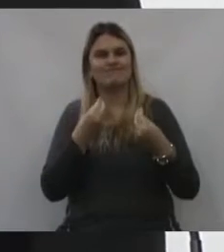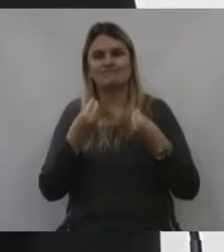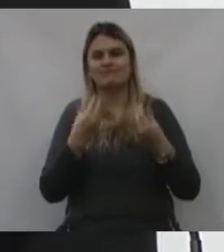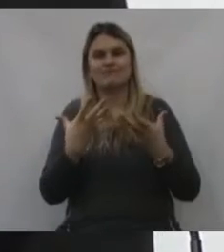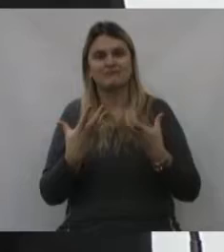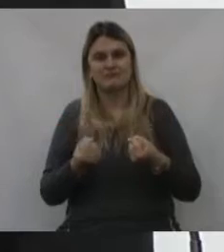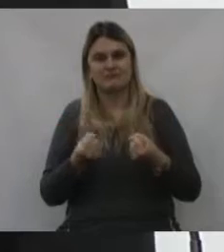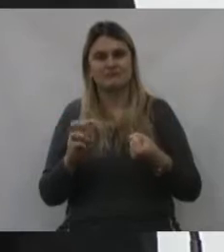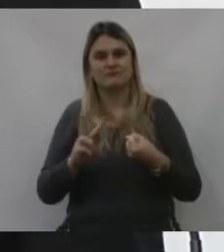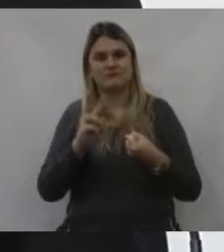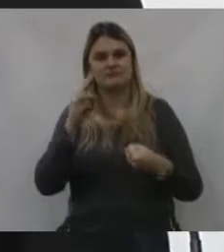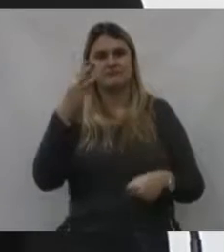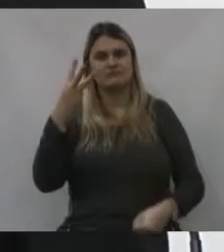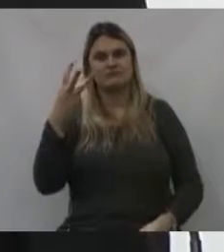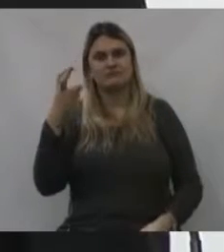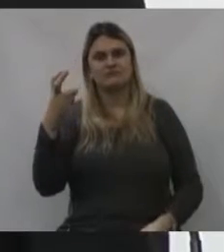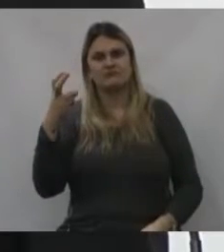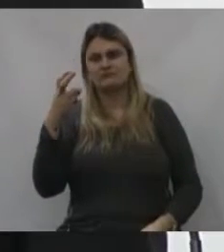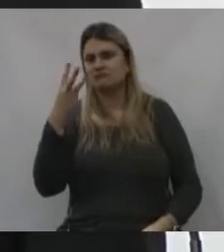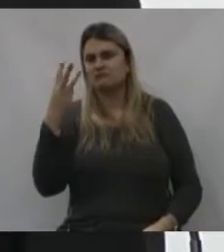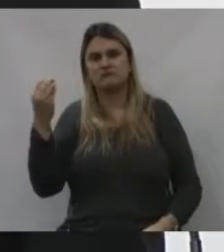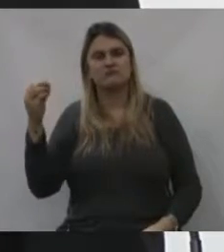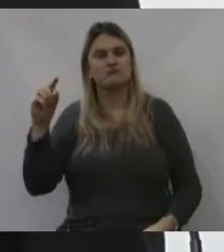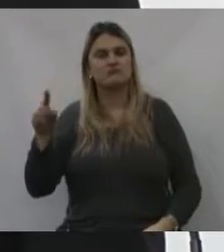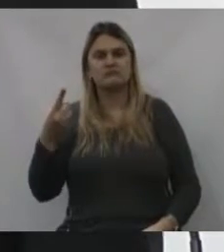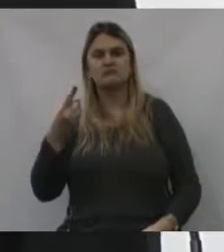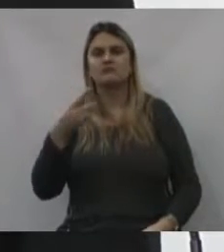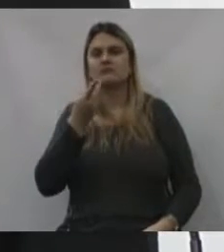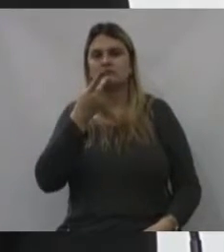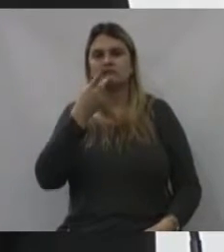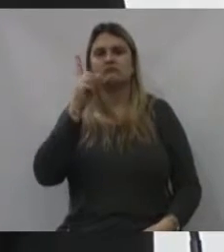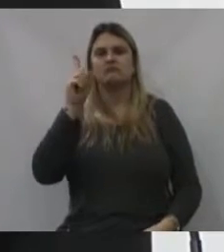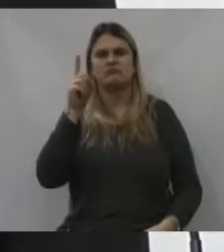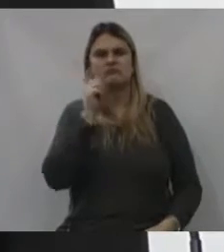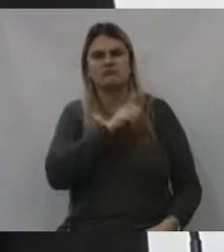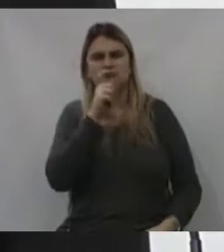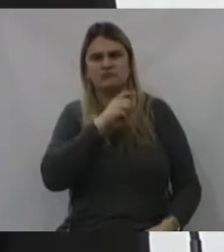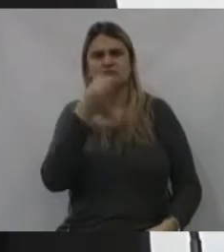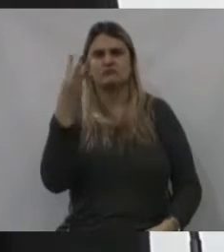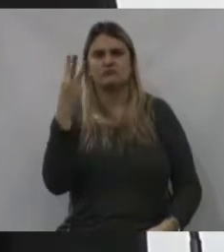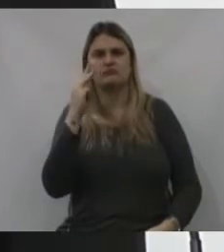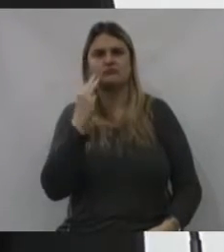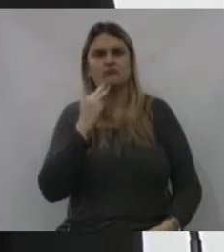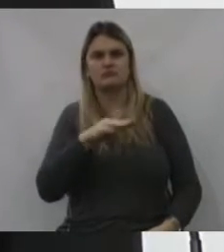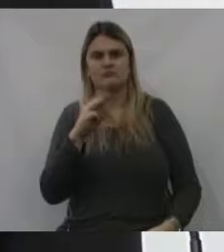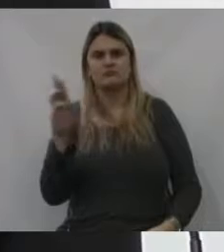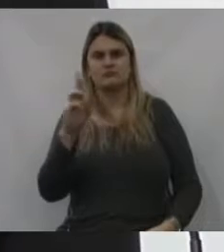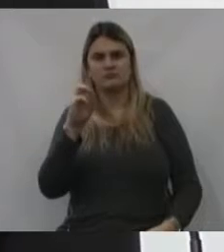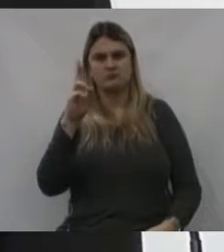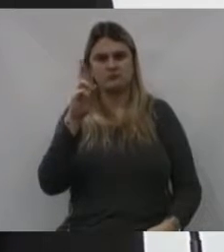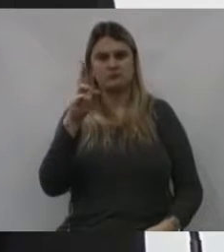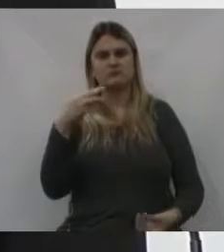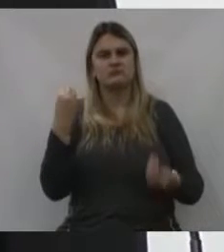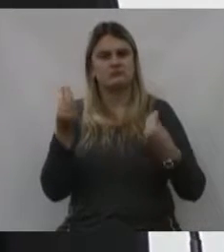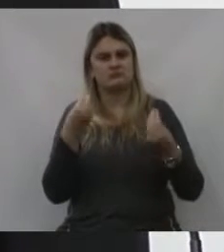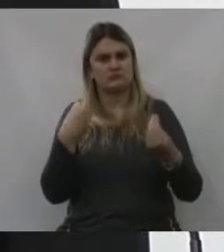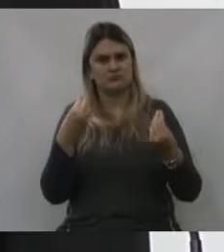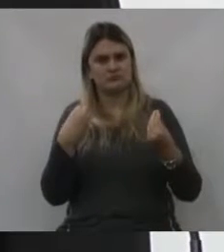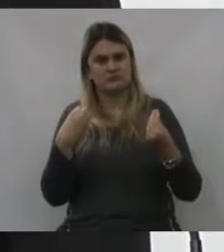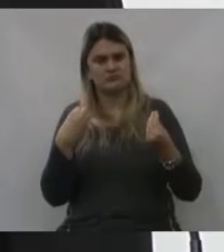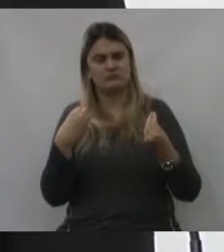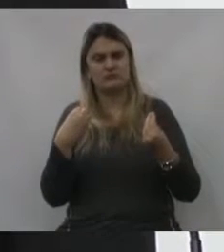é inadmissível que um valor de 300 e poucos mil seja transformado em 3 milhões de reais e isso